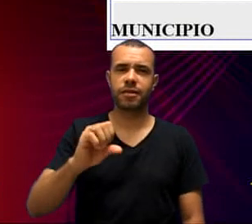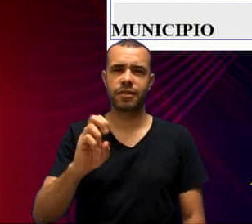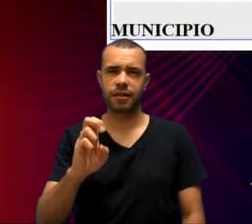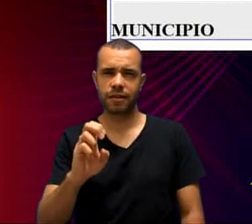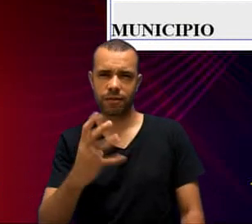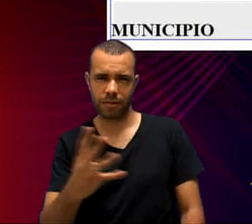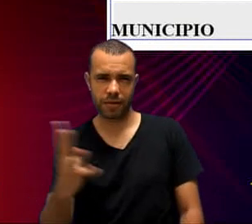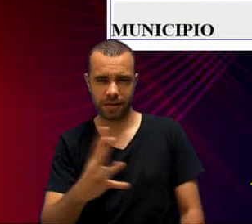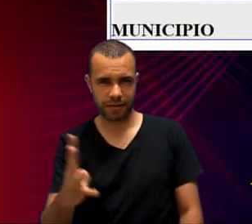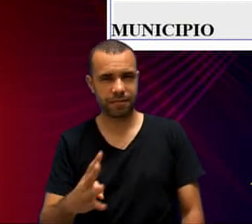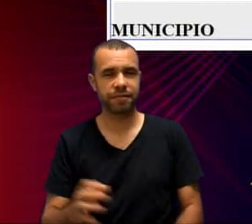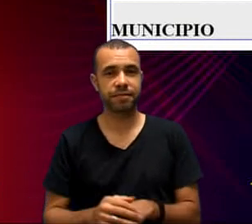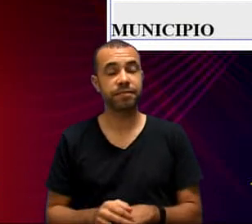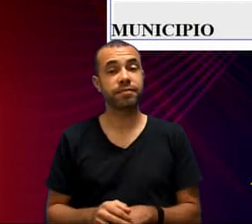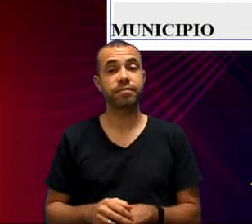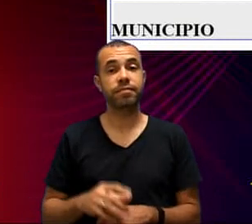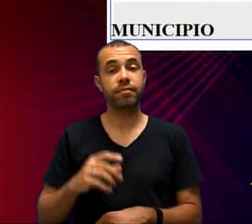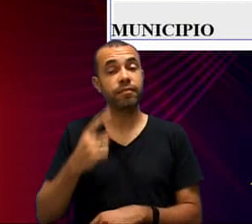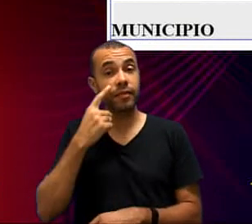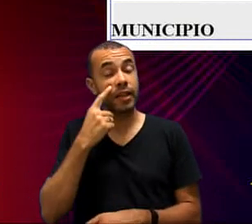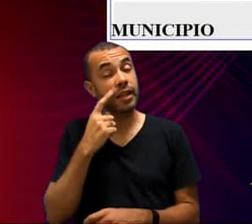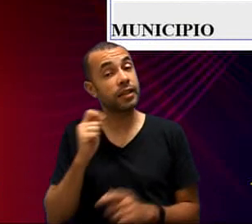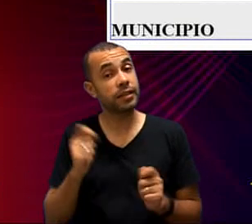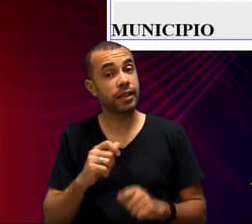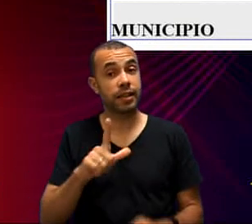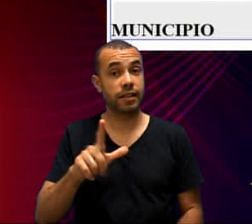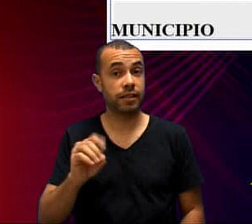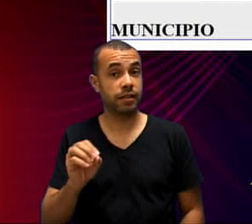2021 é uma previsão, né? Está na LDO, de